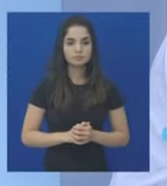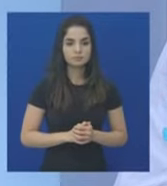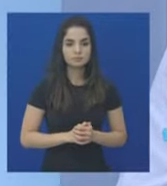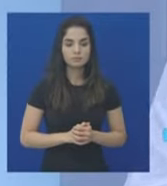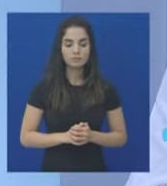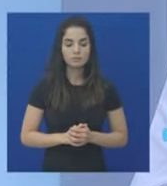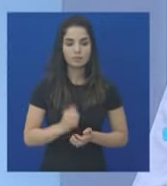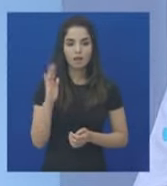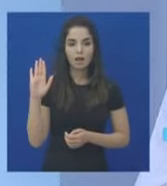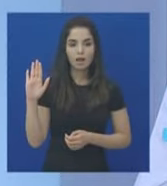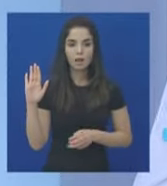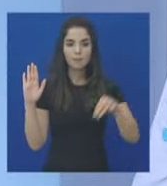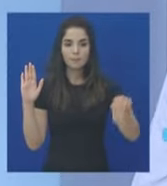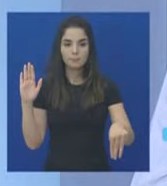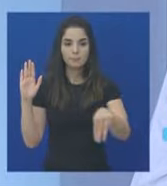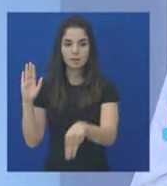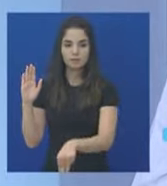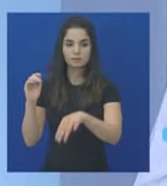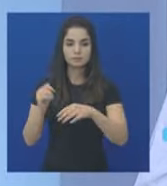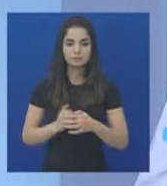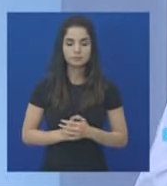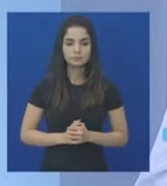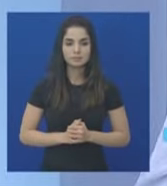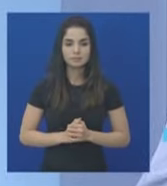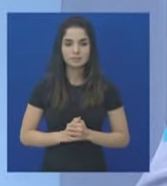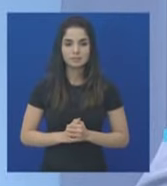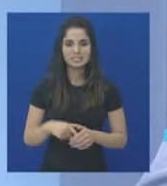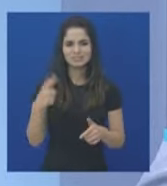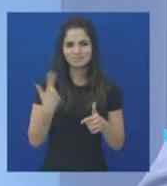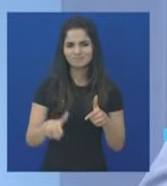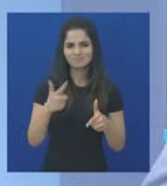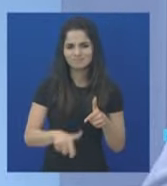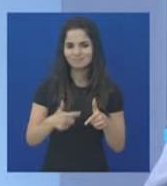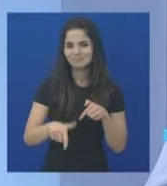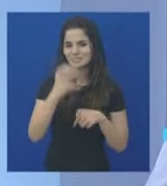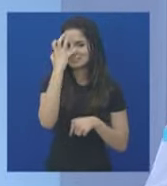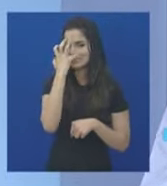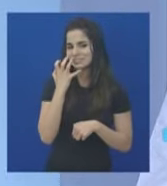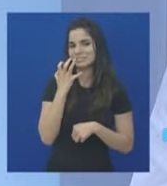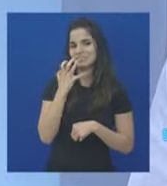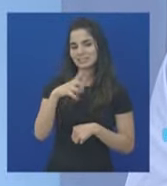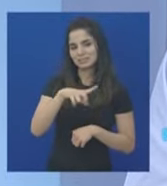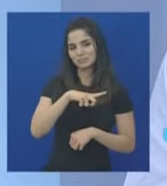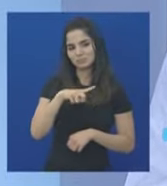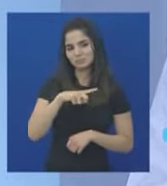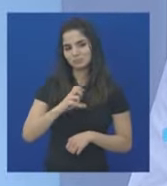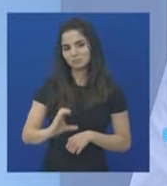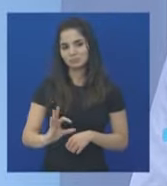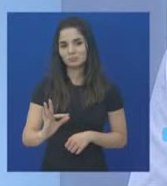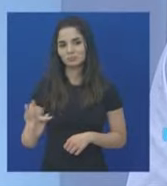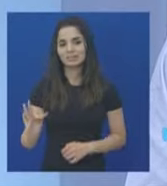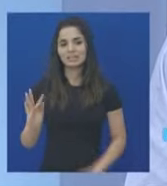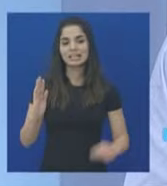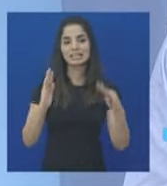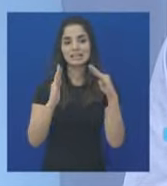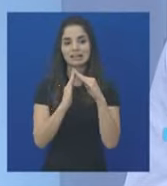Candidato Marquinhos Mendes, um problema sério que nós temos na nossa cidade é a questão da habitação.